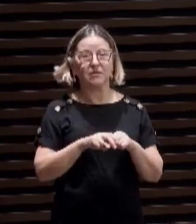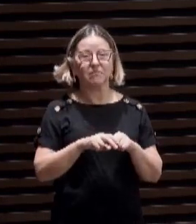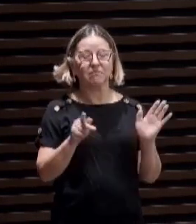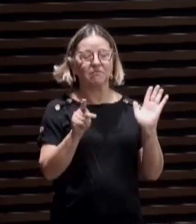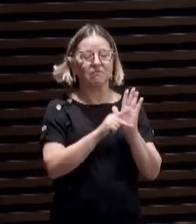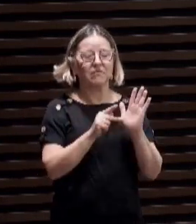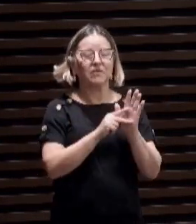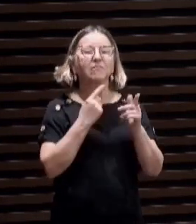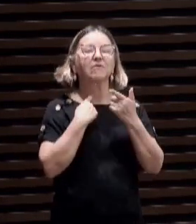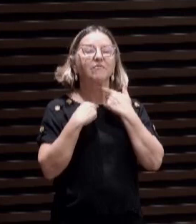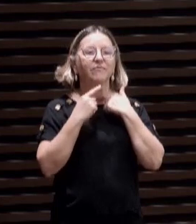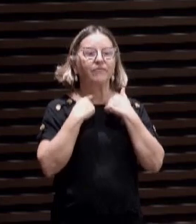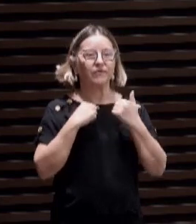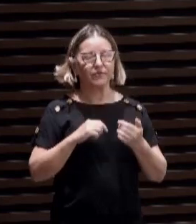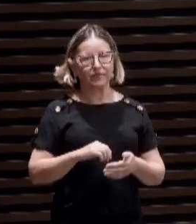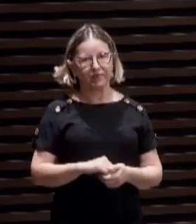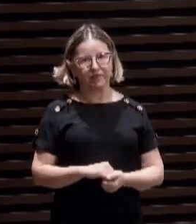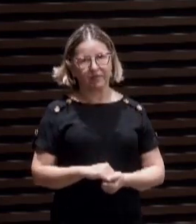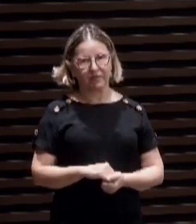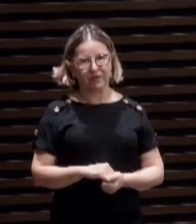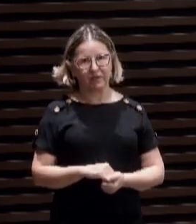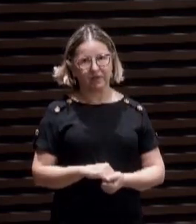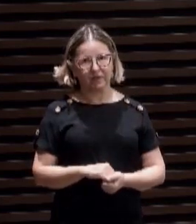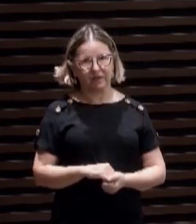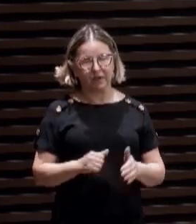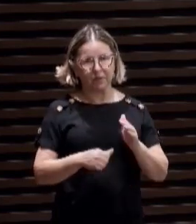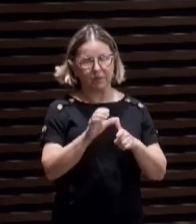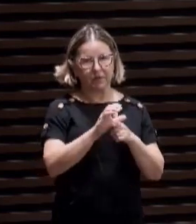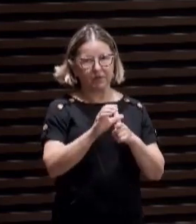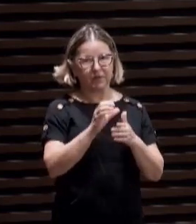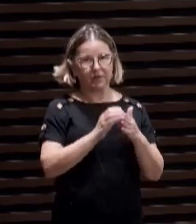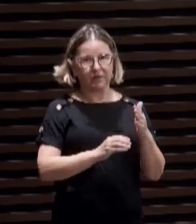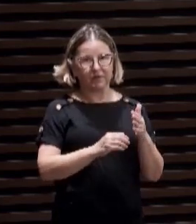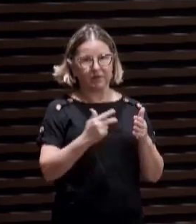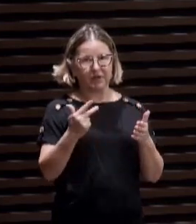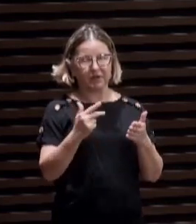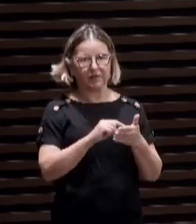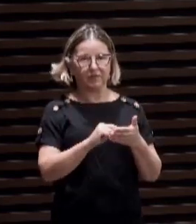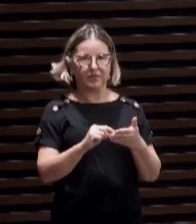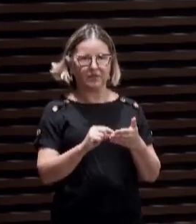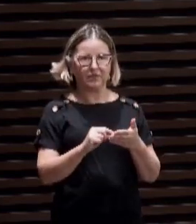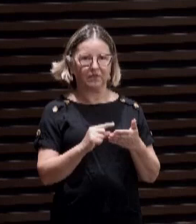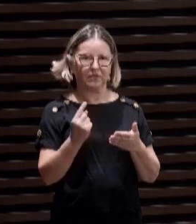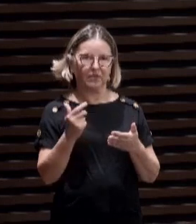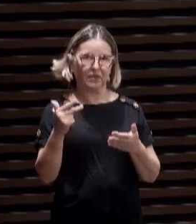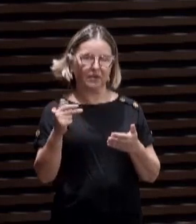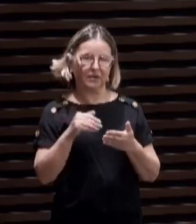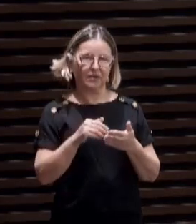nossas vontades. O texto de 1 Coríntios, capítulo 3, versículo 13 a 15,